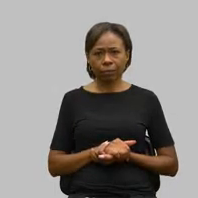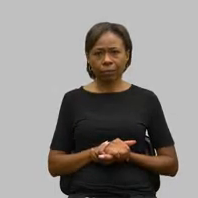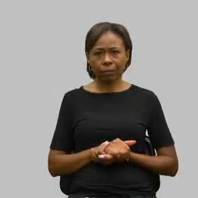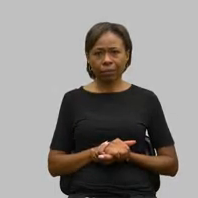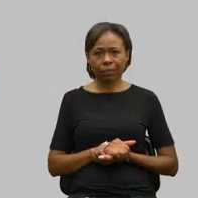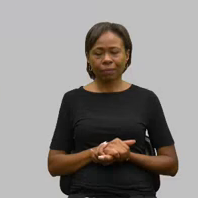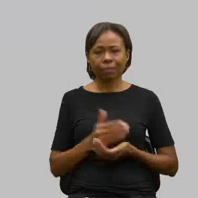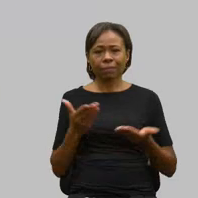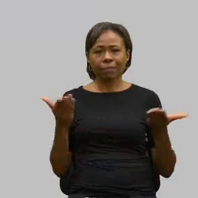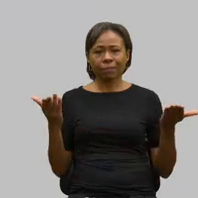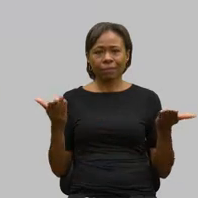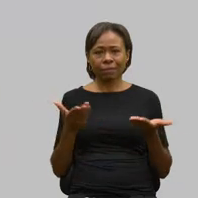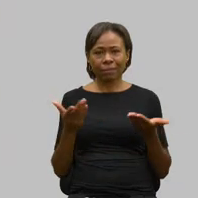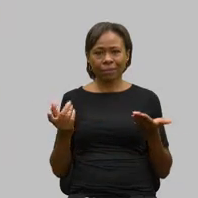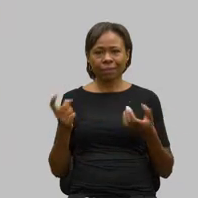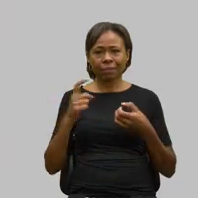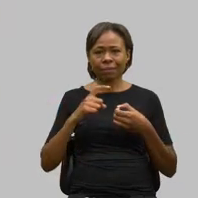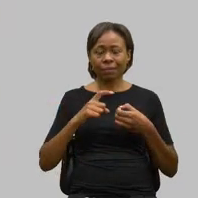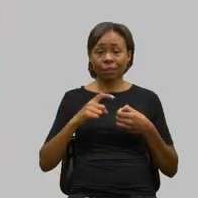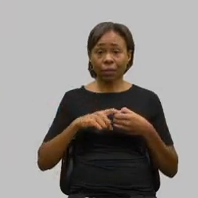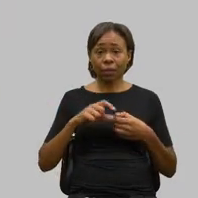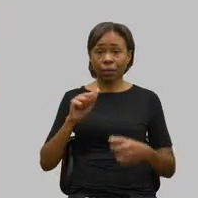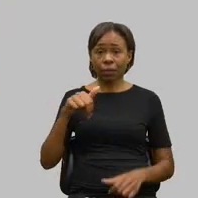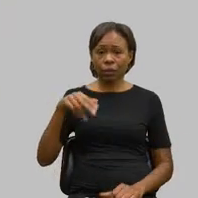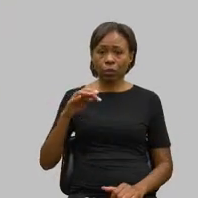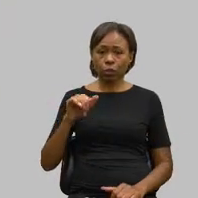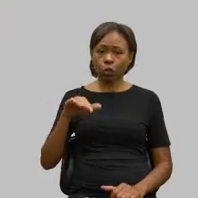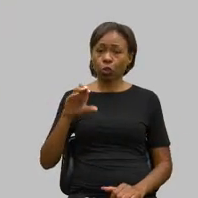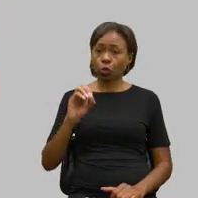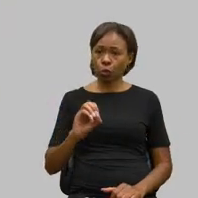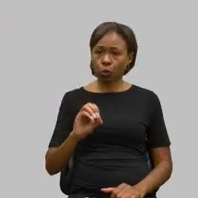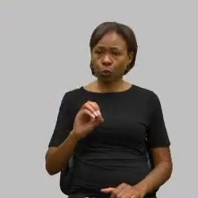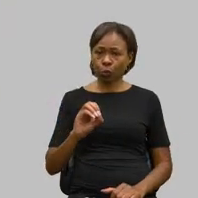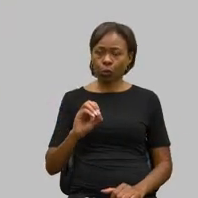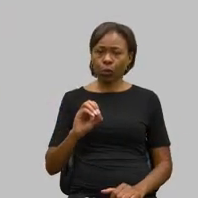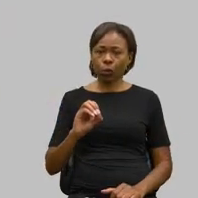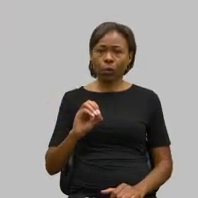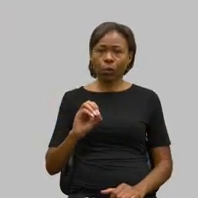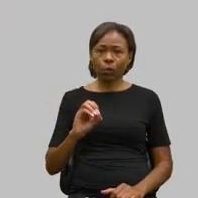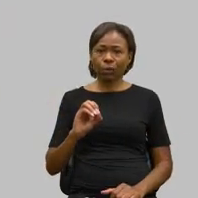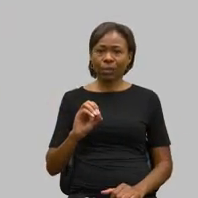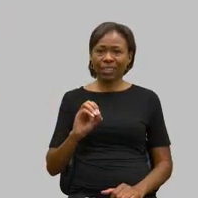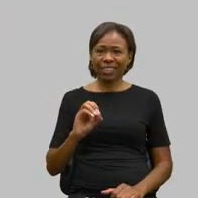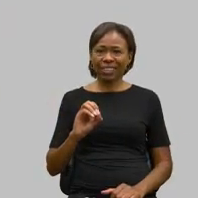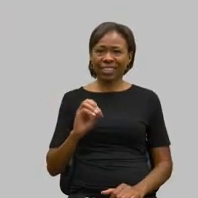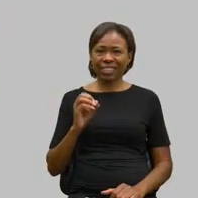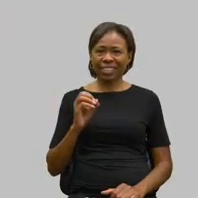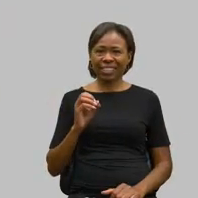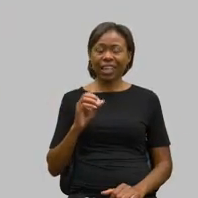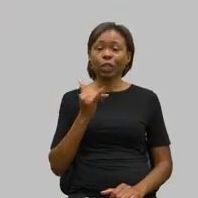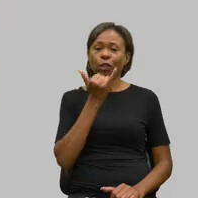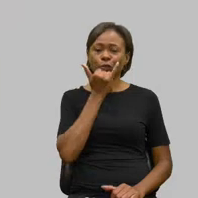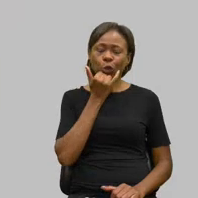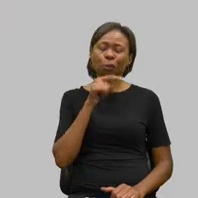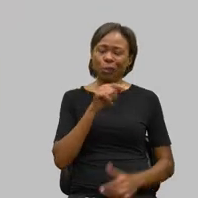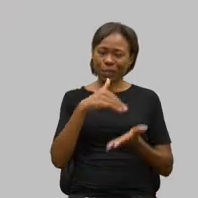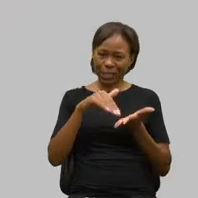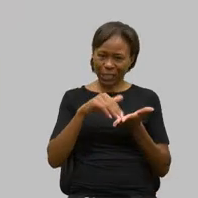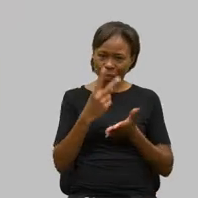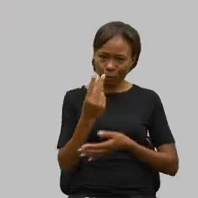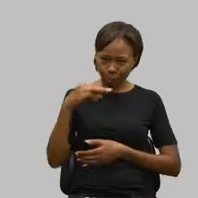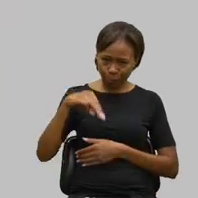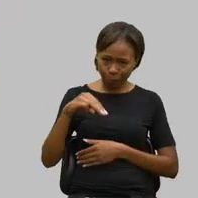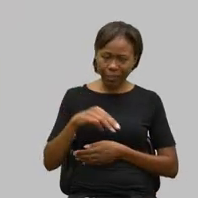Agora, com a palavra, Antônio Carlos Arantes por três... Ah, não, do secretário, dois minutos. Obrigado, presidente.